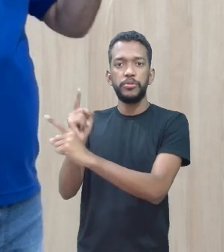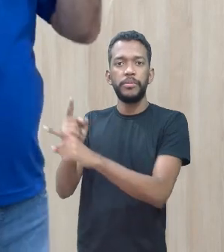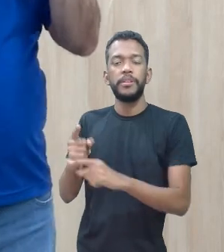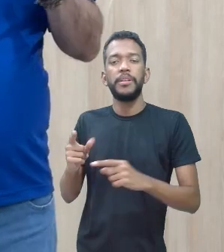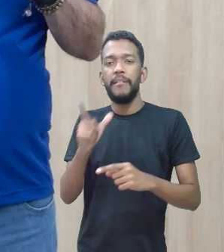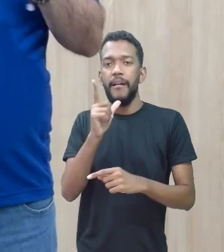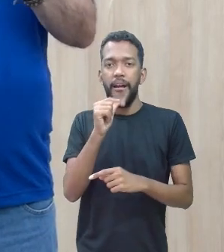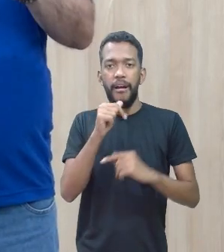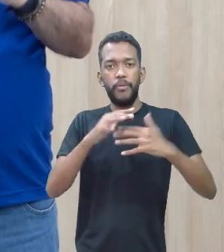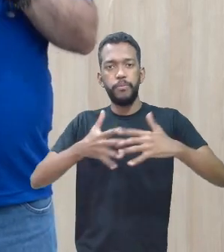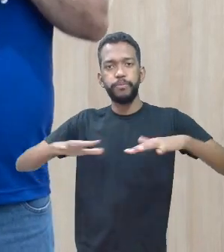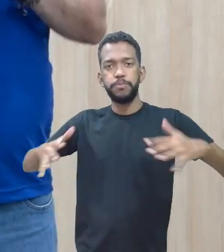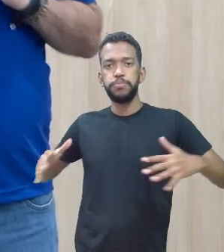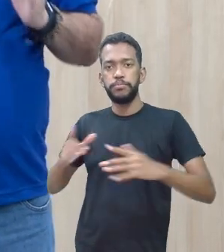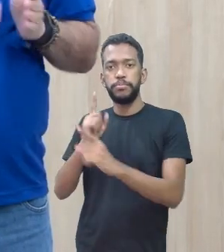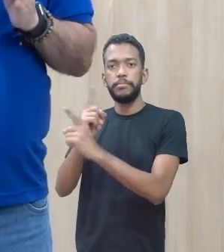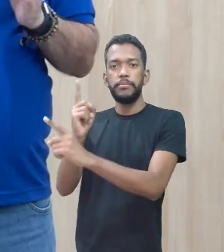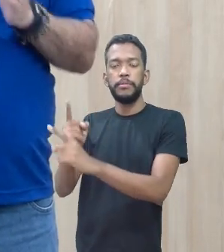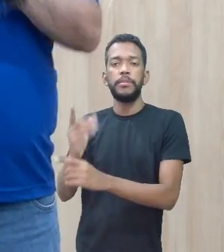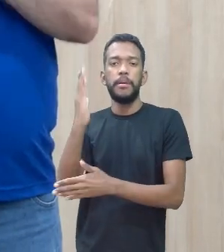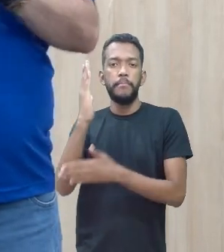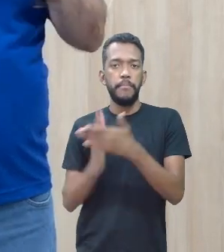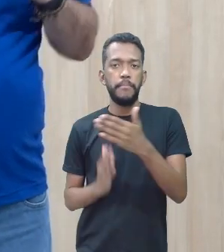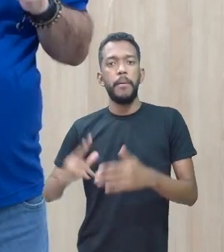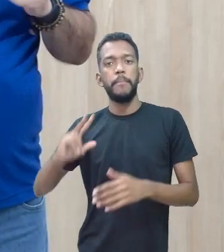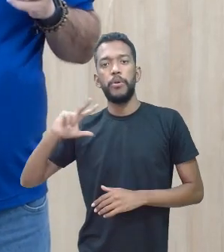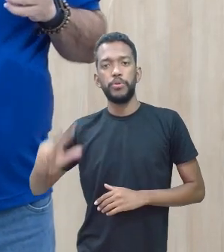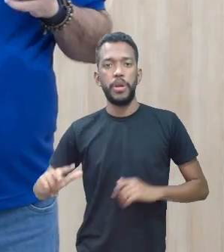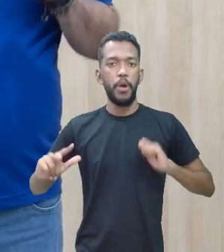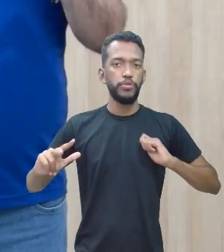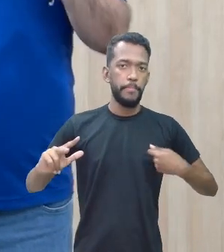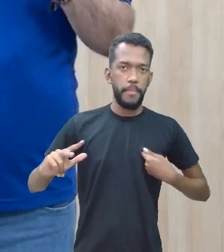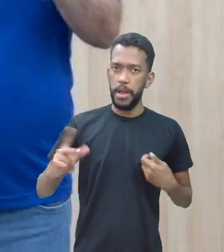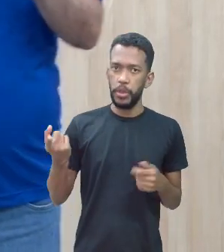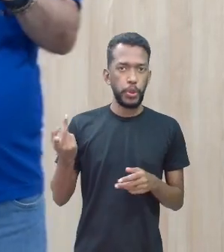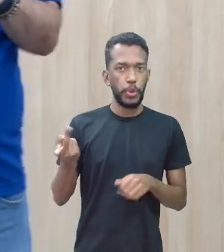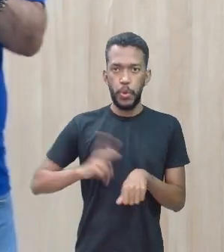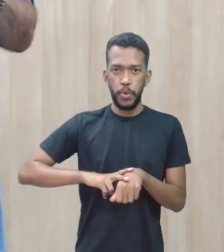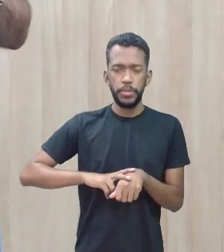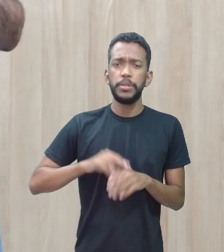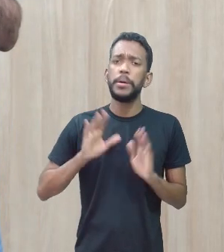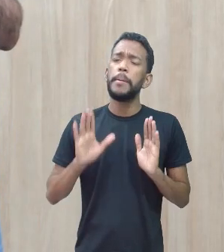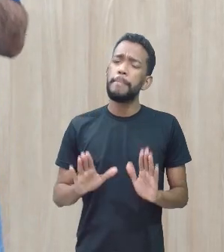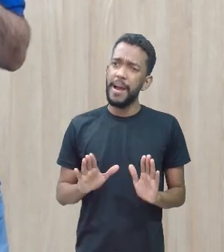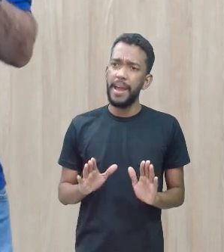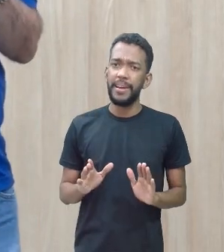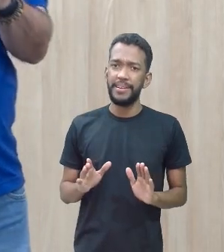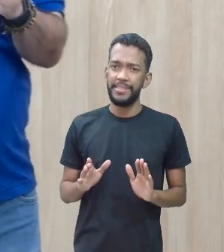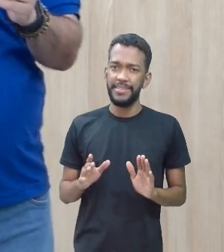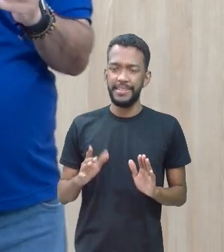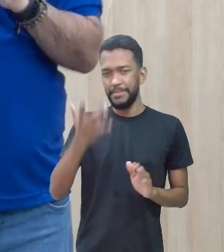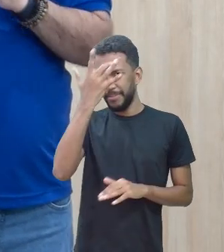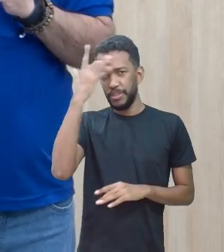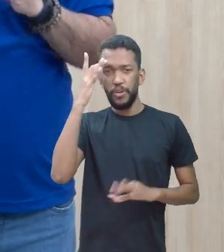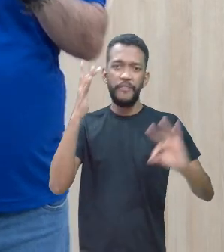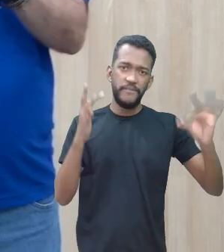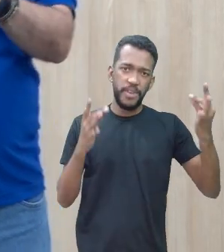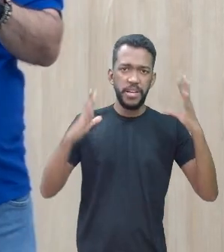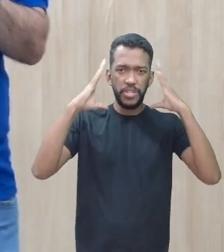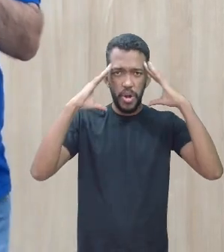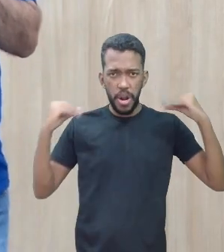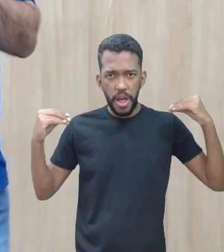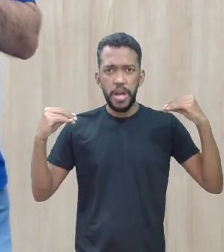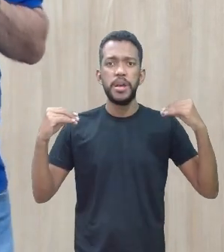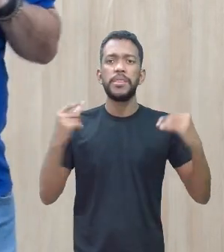Atlântico, elas ficaram divididas entre Portugal e Espanha. Mas esse pessoal, né, os franceses, holandeses,